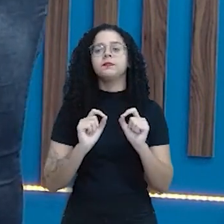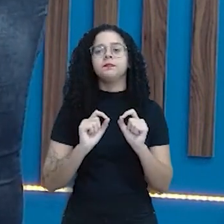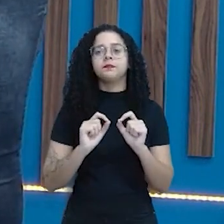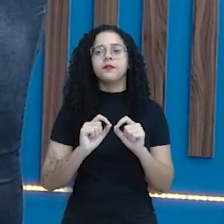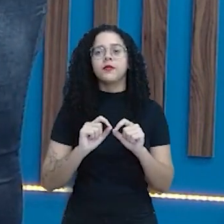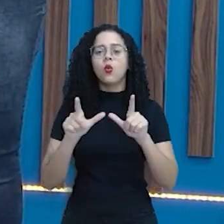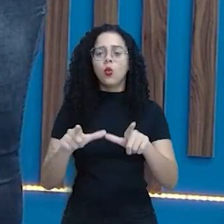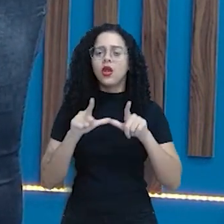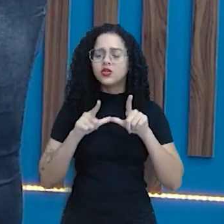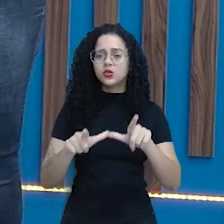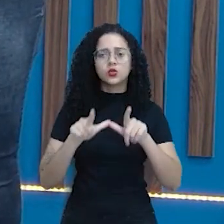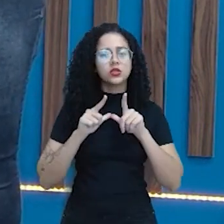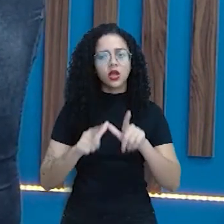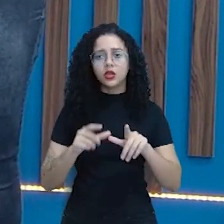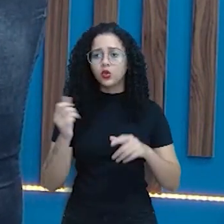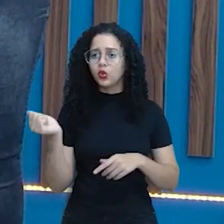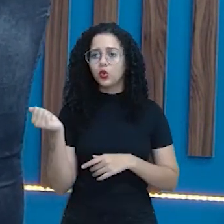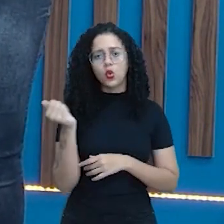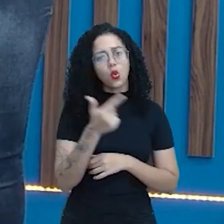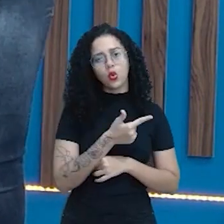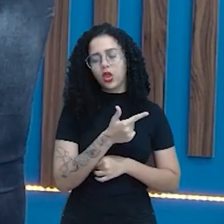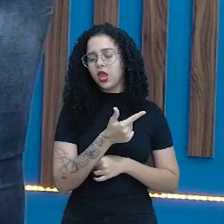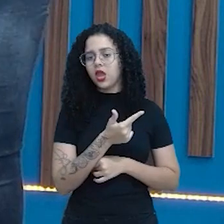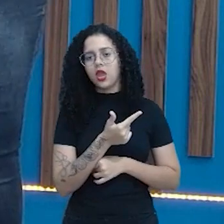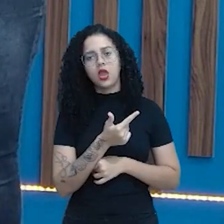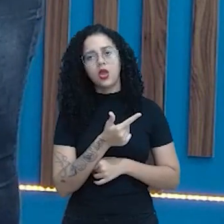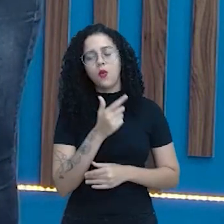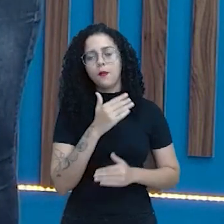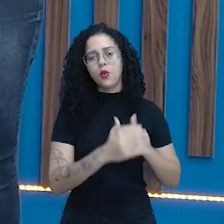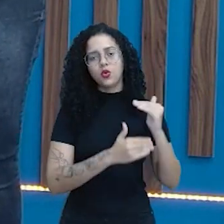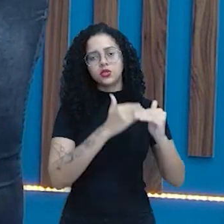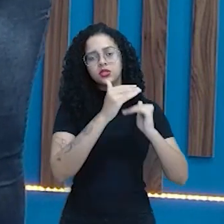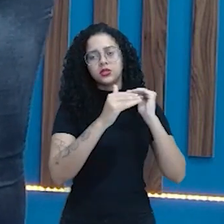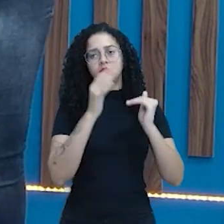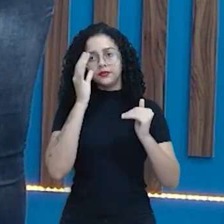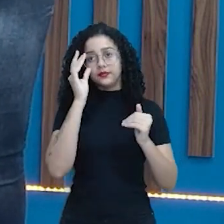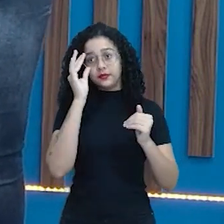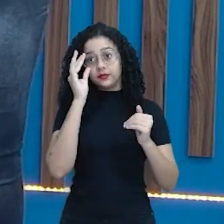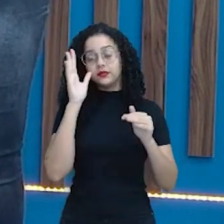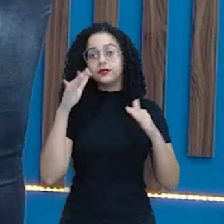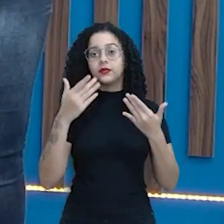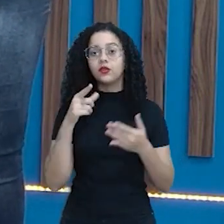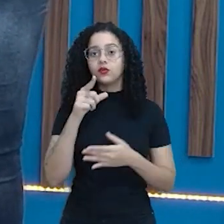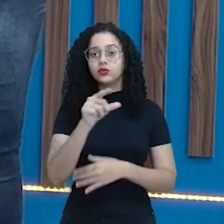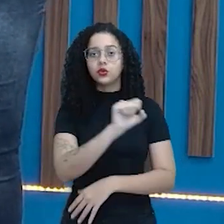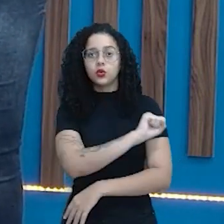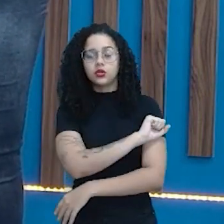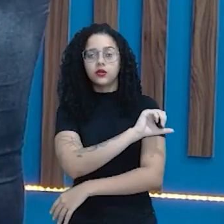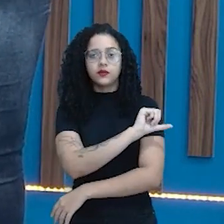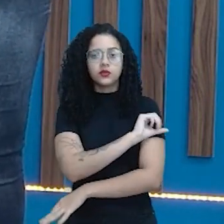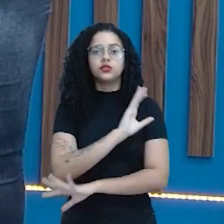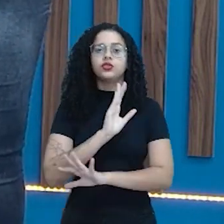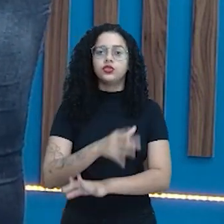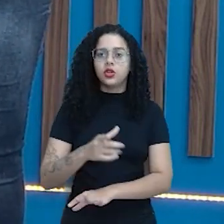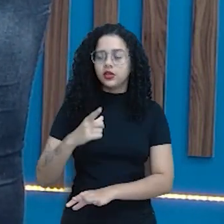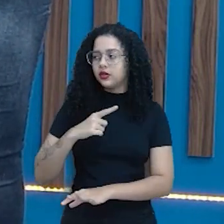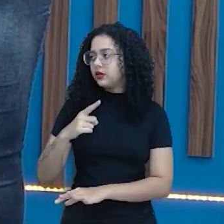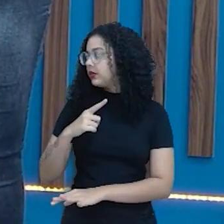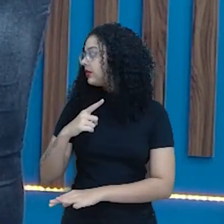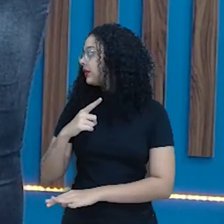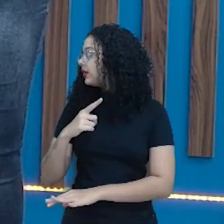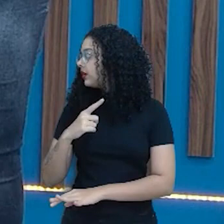com os resultados do que com esse processo. E aí você que é 8º, 9º ano, já tem aí